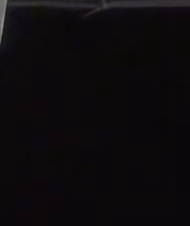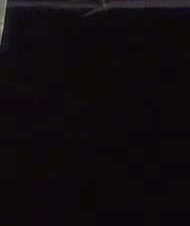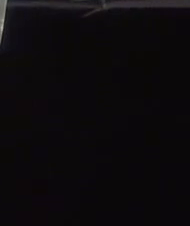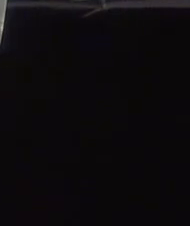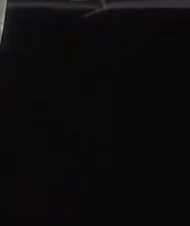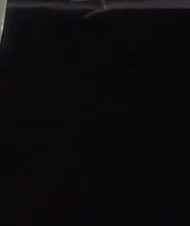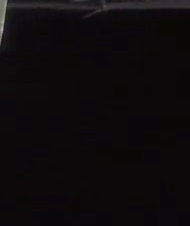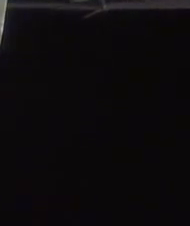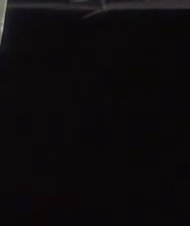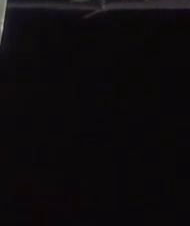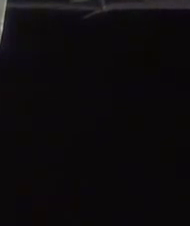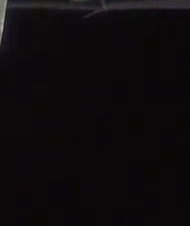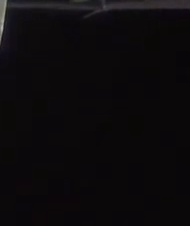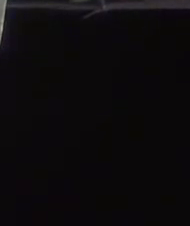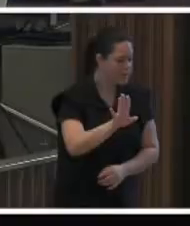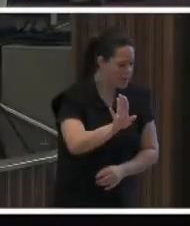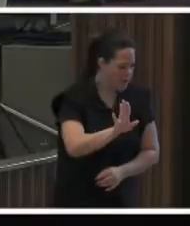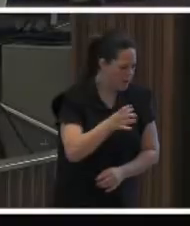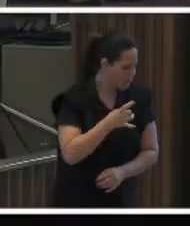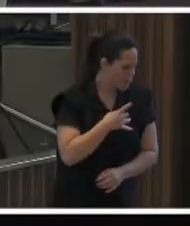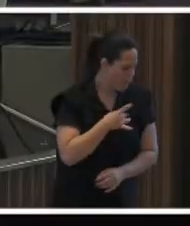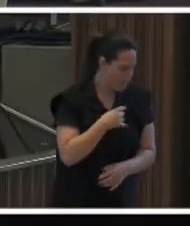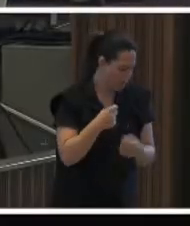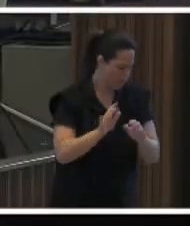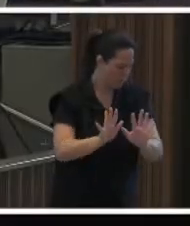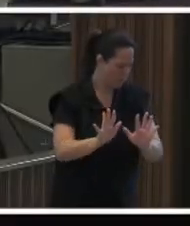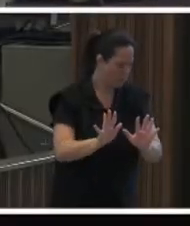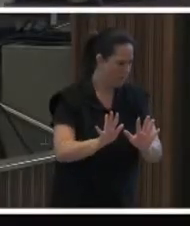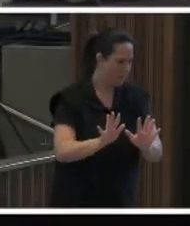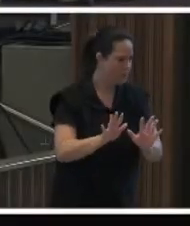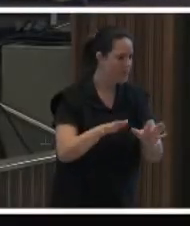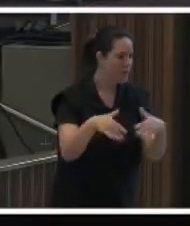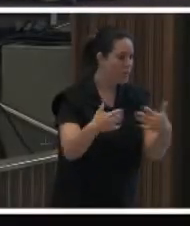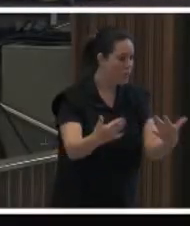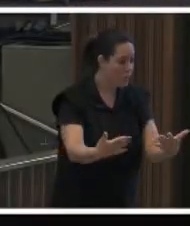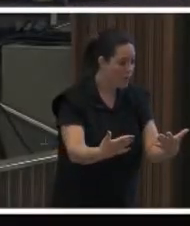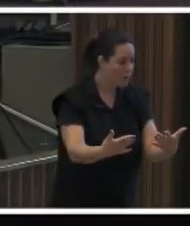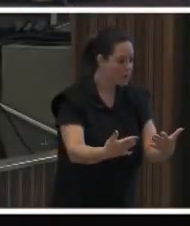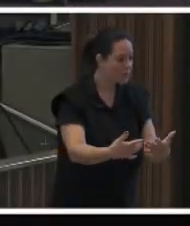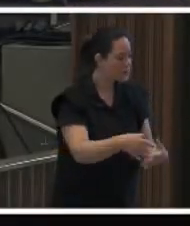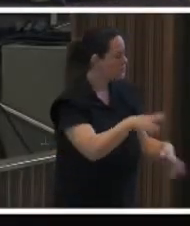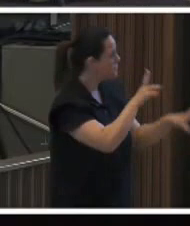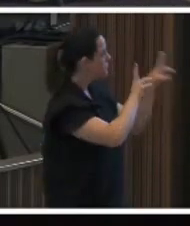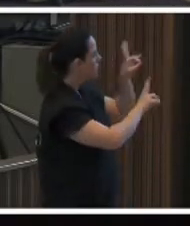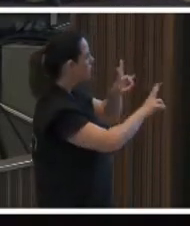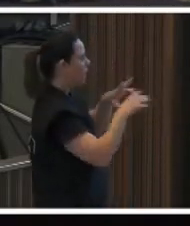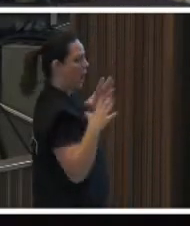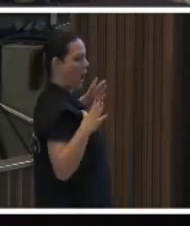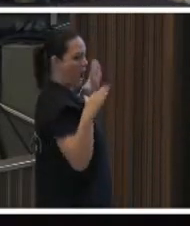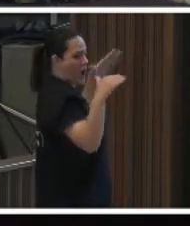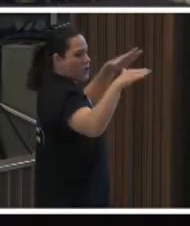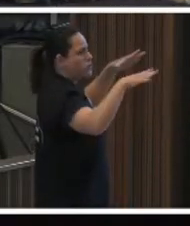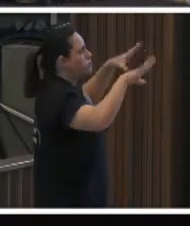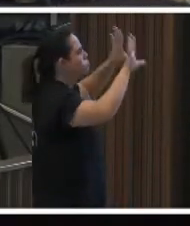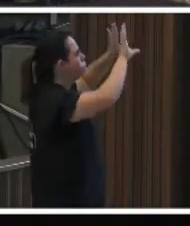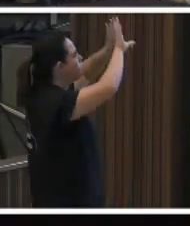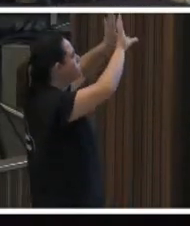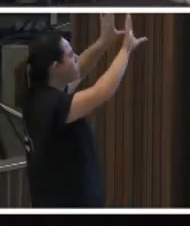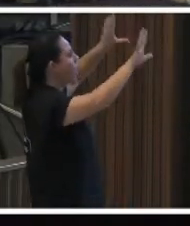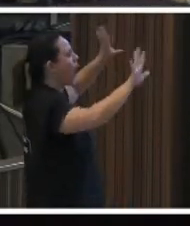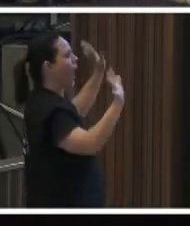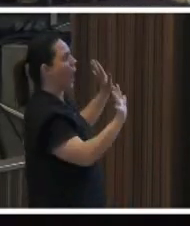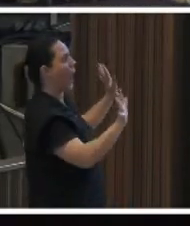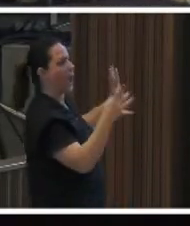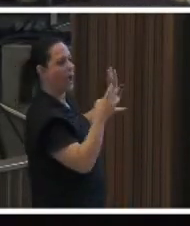palavra é: não temas. Quando eles viram os anjos e o céu aberto, eles morreram de medo. E